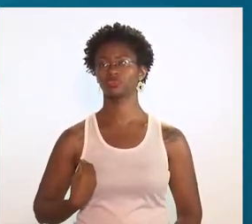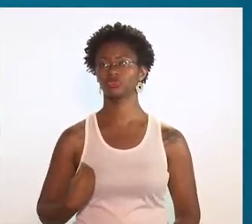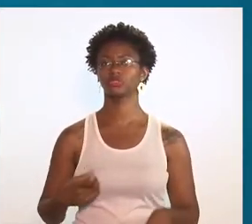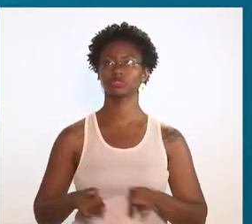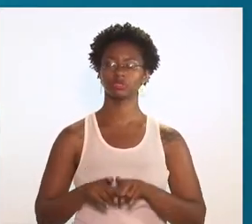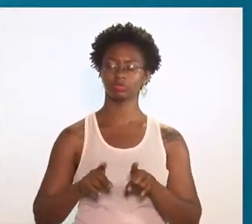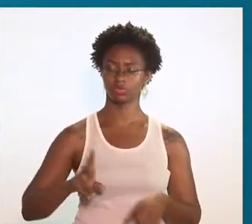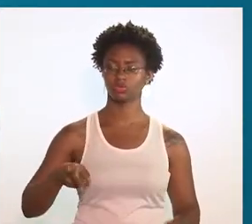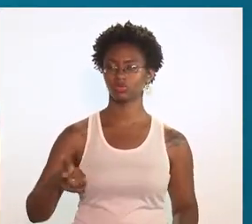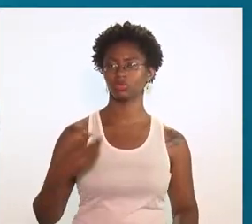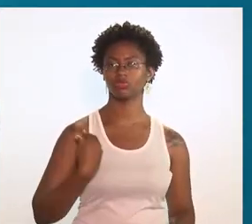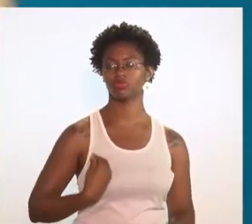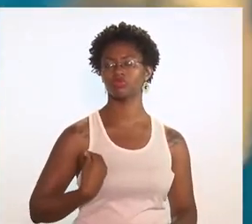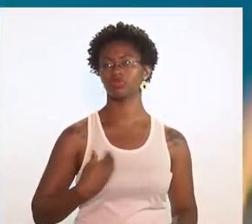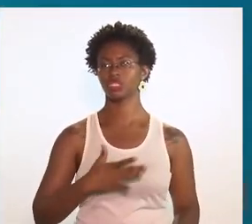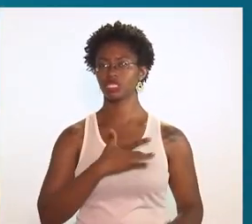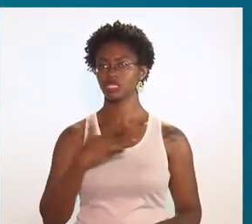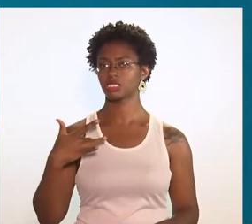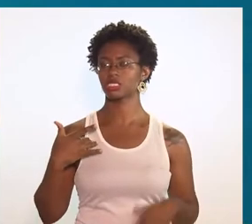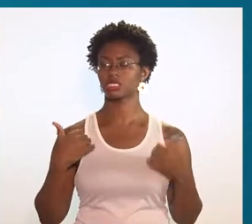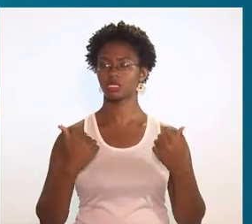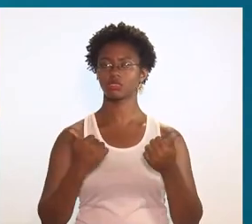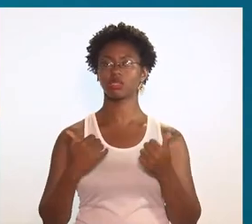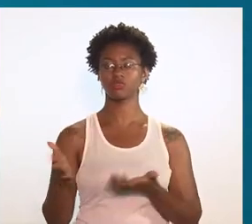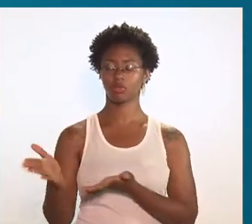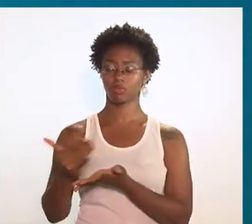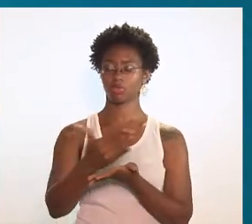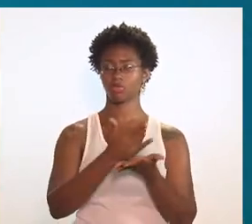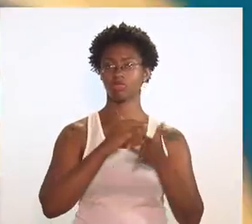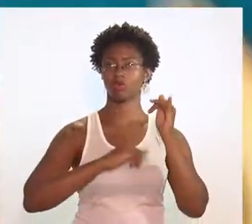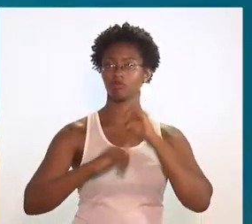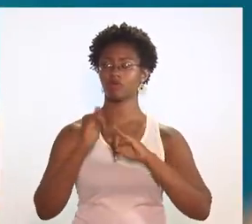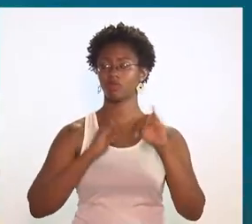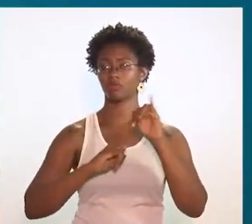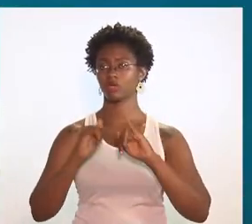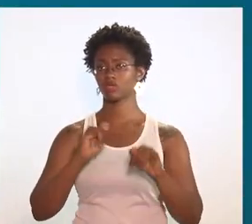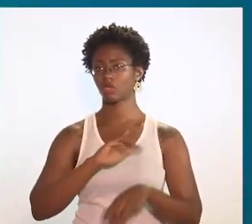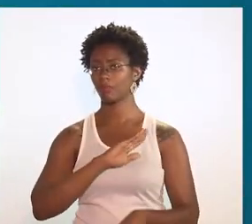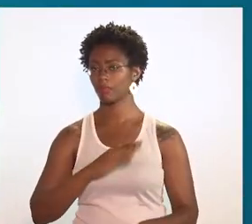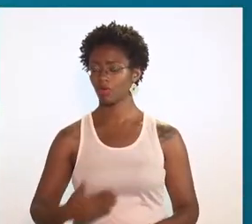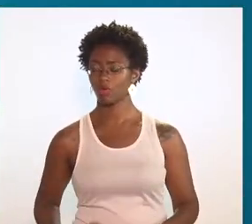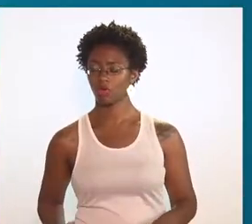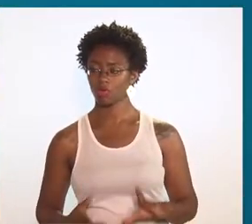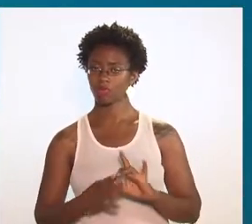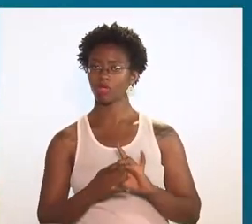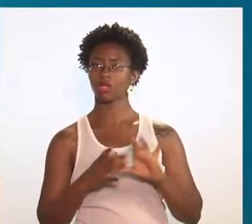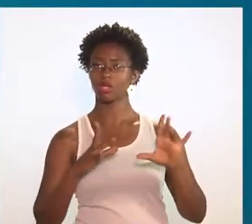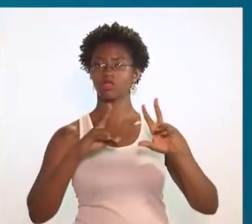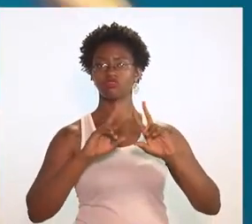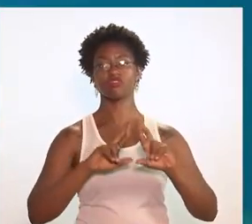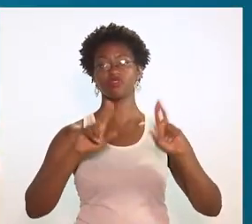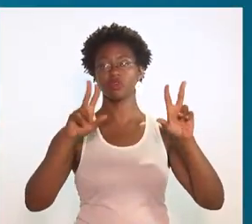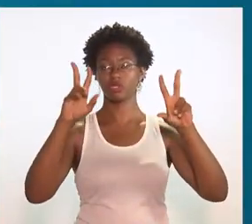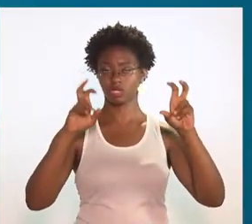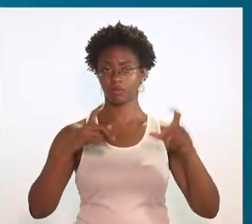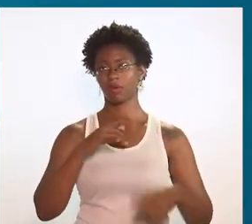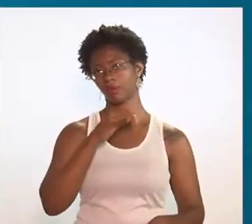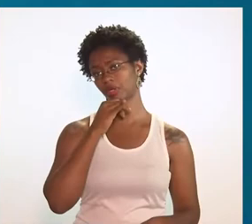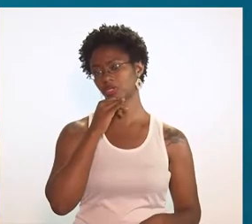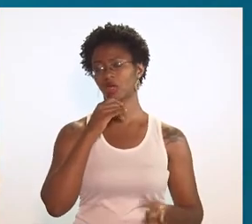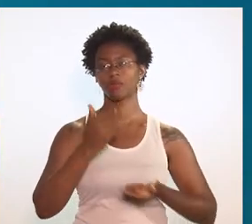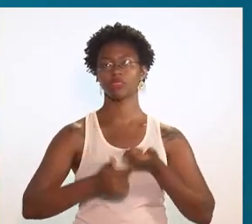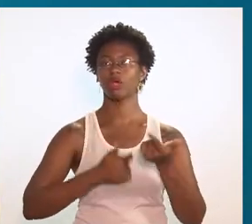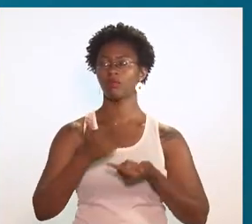vida, né, e para uma longevidade saudável, né, então a gente recolhe dados públicos sobre diferentes temas,